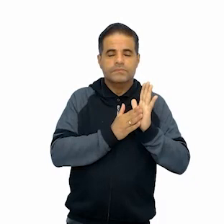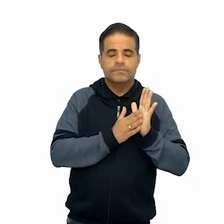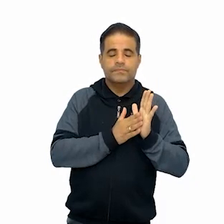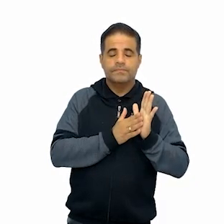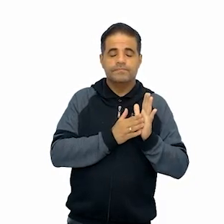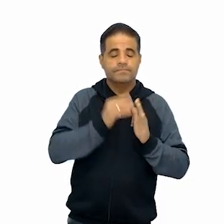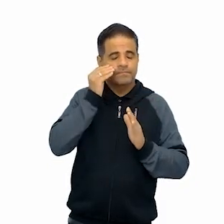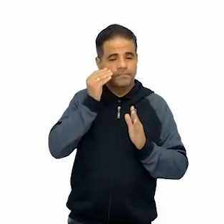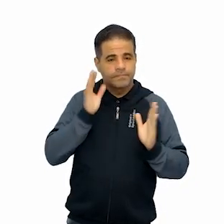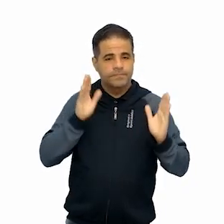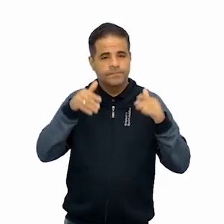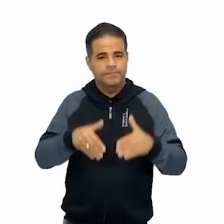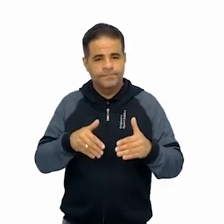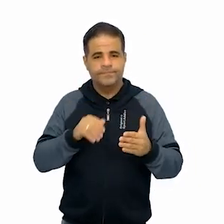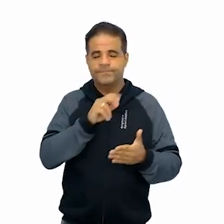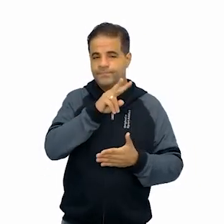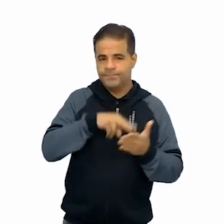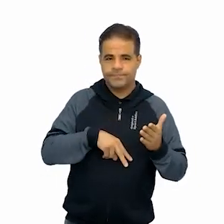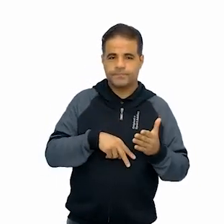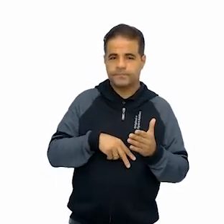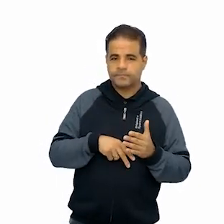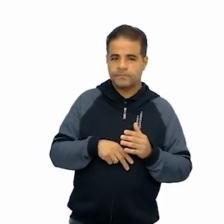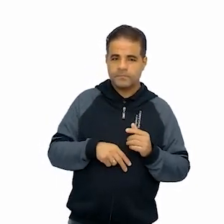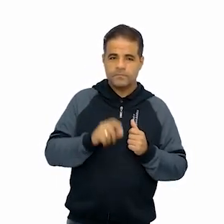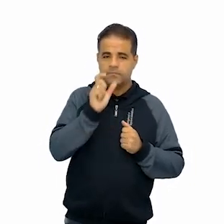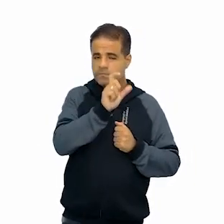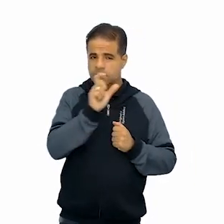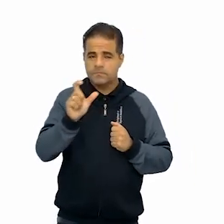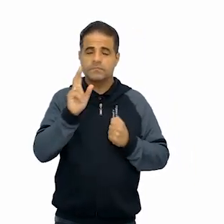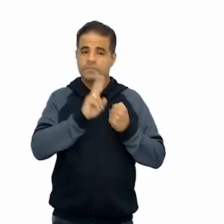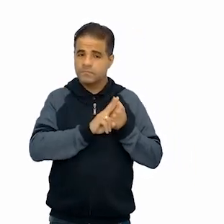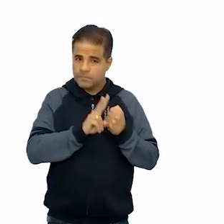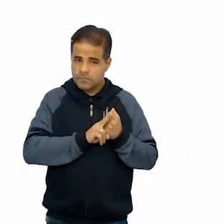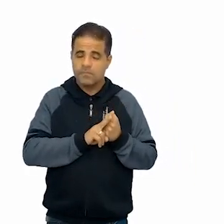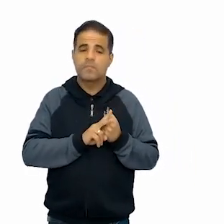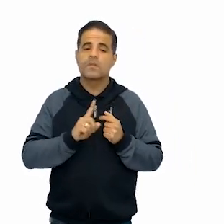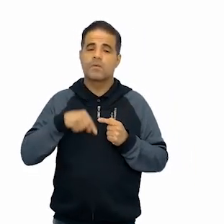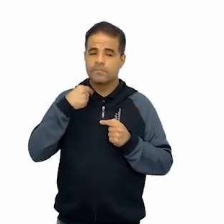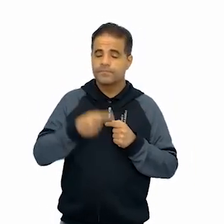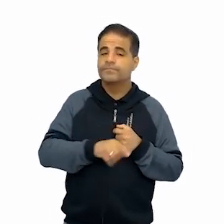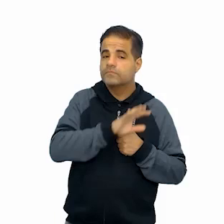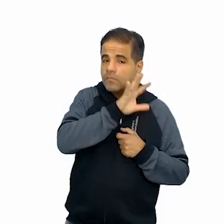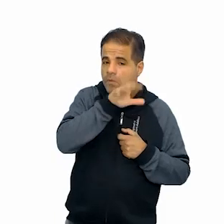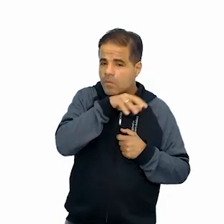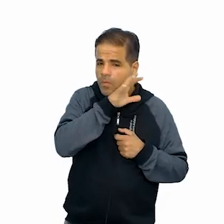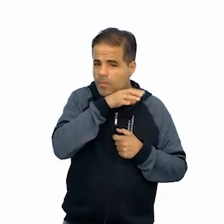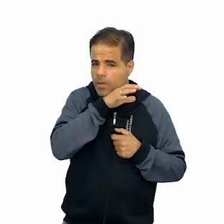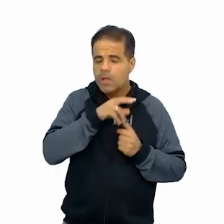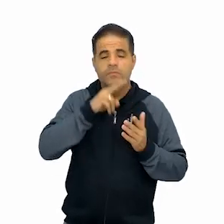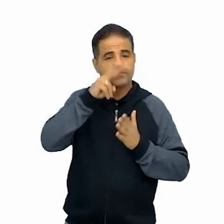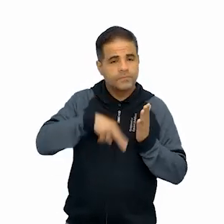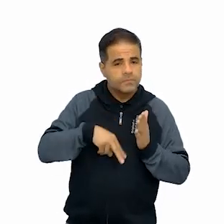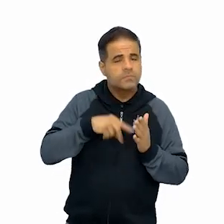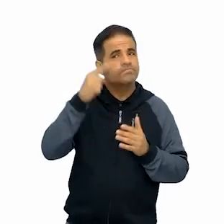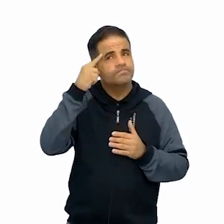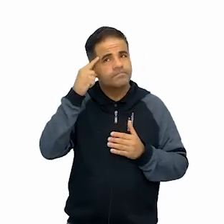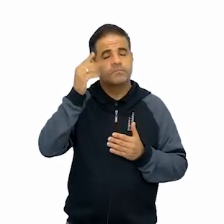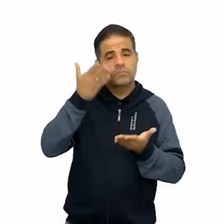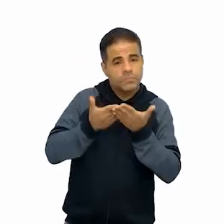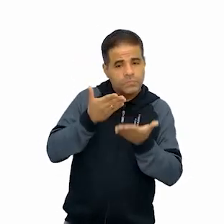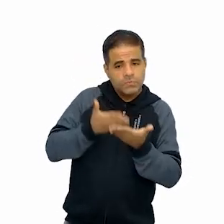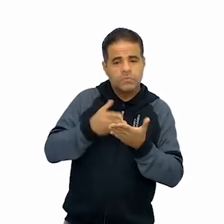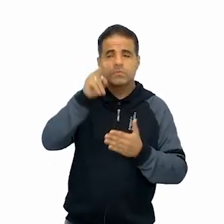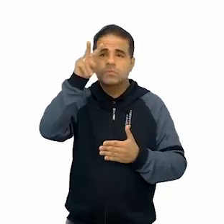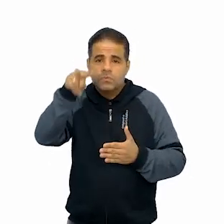tem como foco na leitura de verbetes e na escrita da ficha técnica do animal. Durante a leitura dos verbetes, o estudante fará